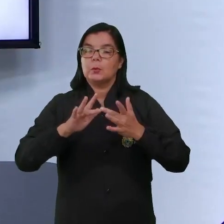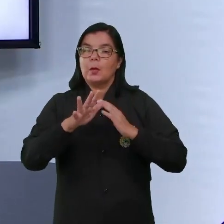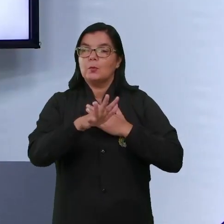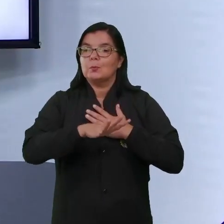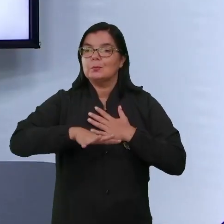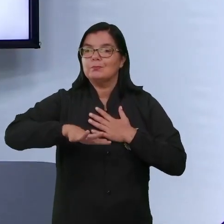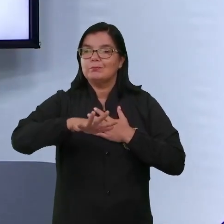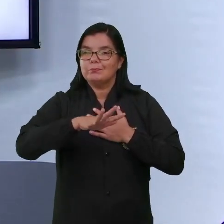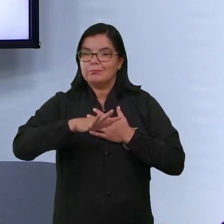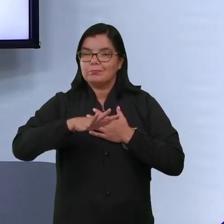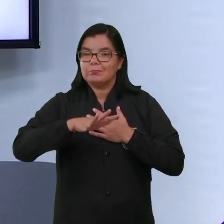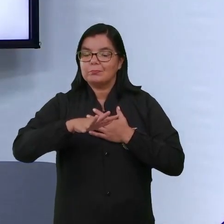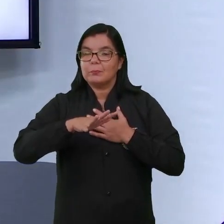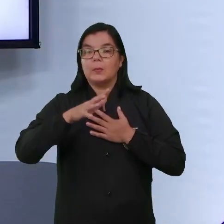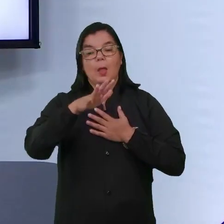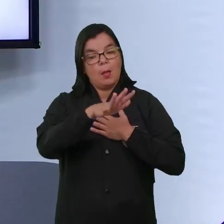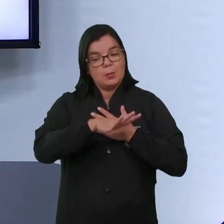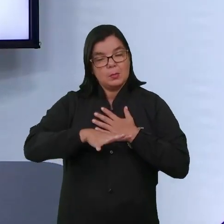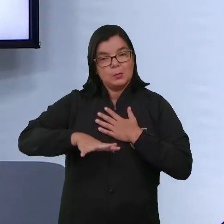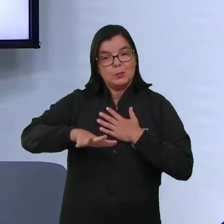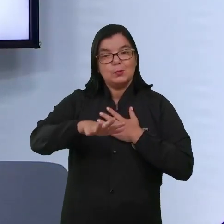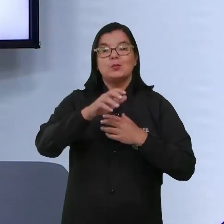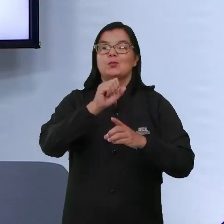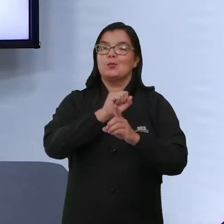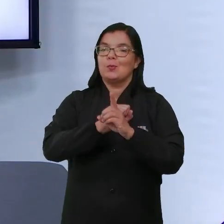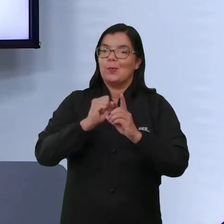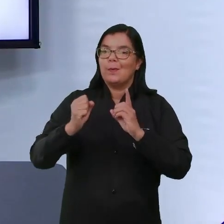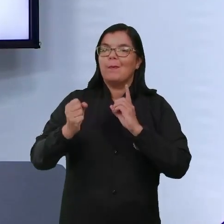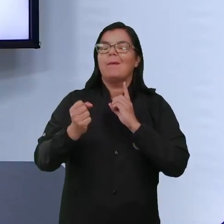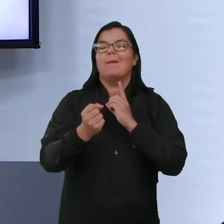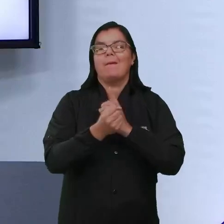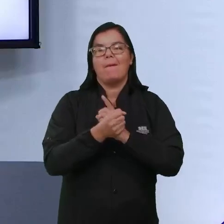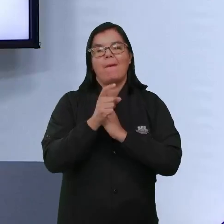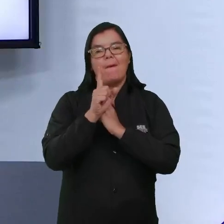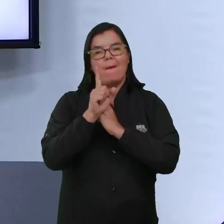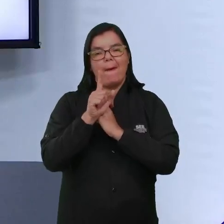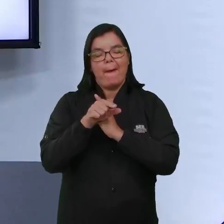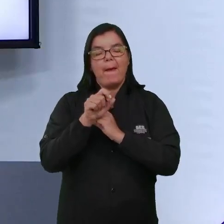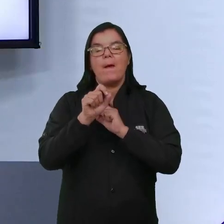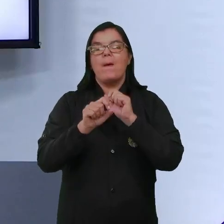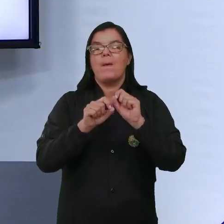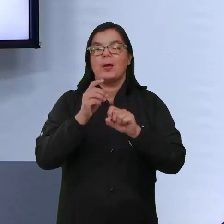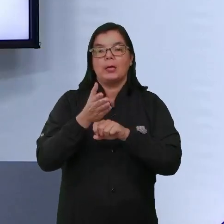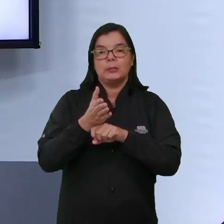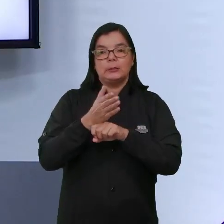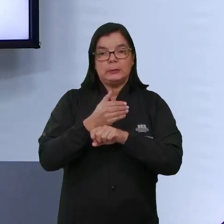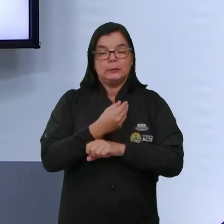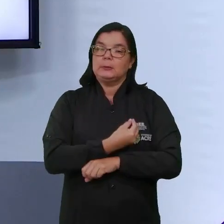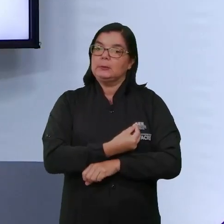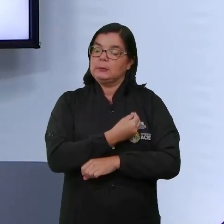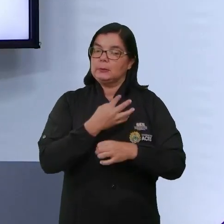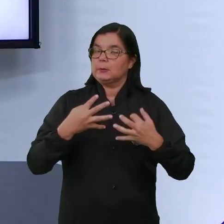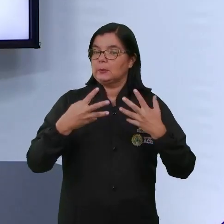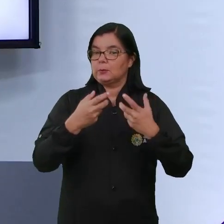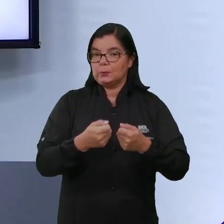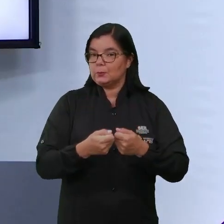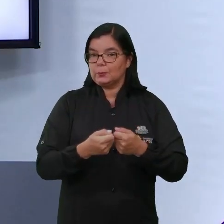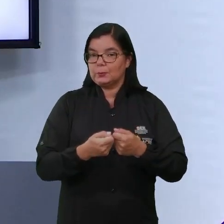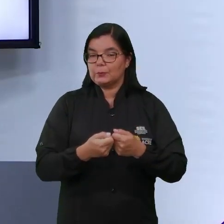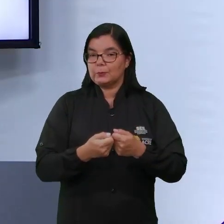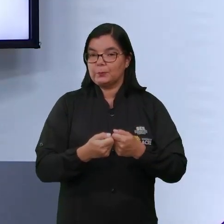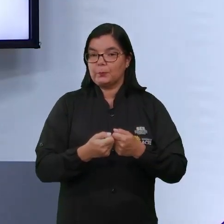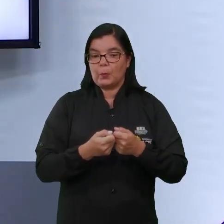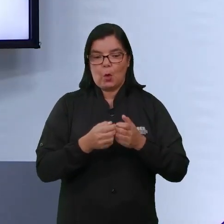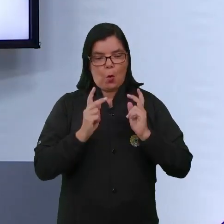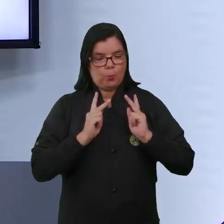sociedade. A sociedade, ela é previamente existente a todos nós. Os